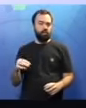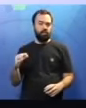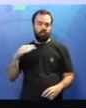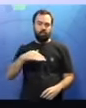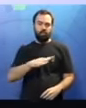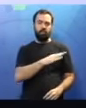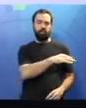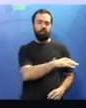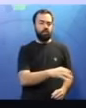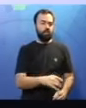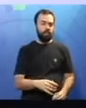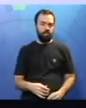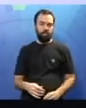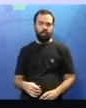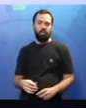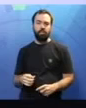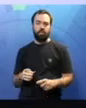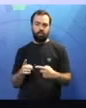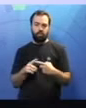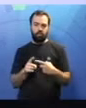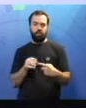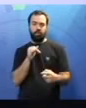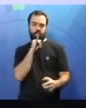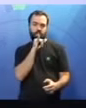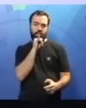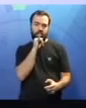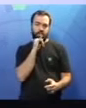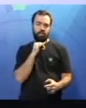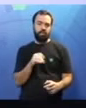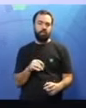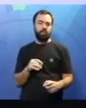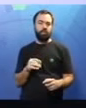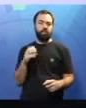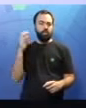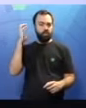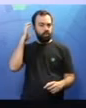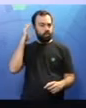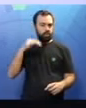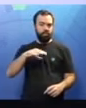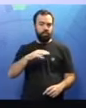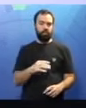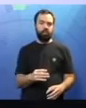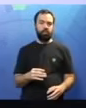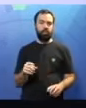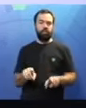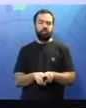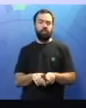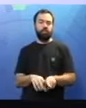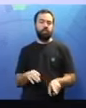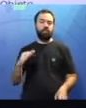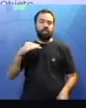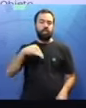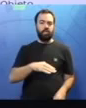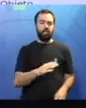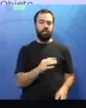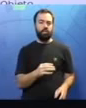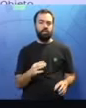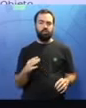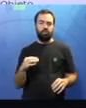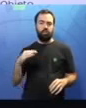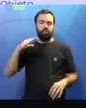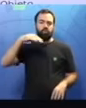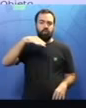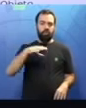ondas mecânicas são as ondas sonoras, ondas sísmicas e ondas marinhas. Aqui a gente tem